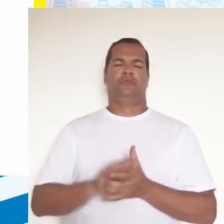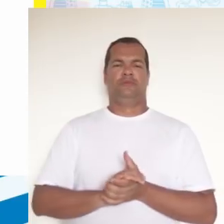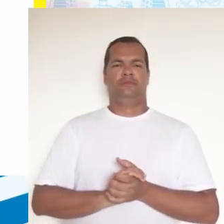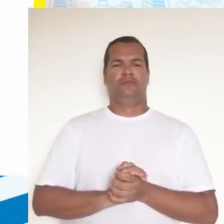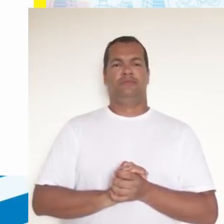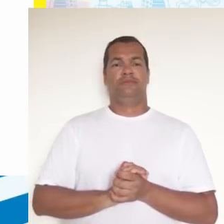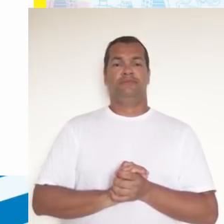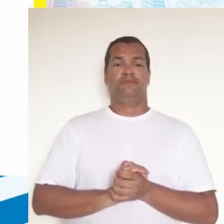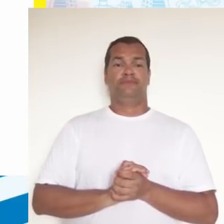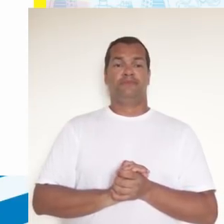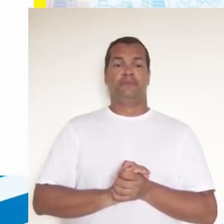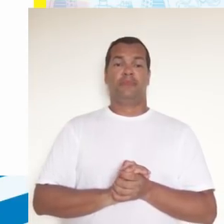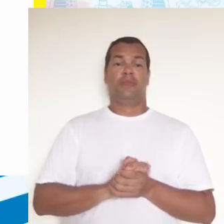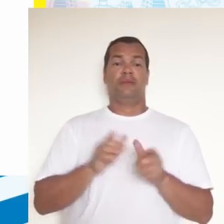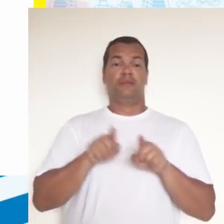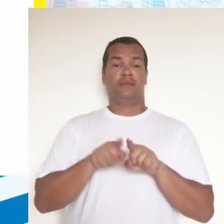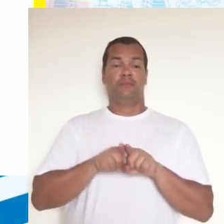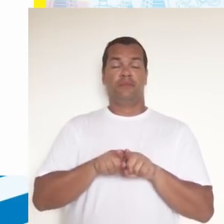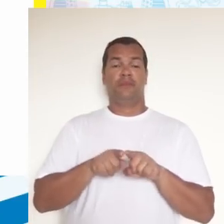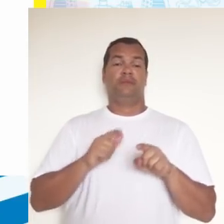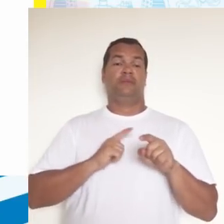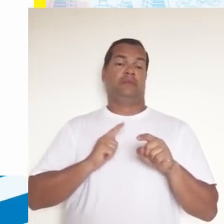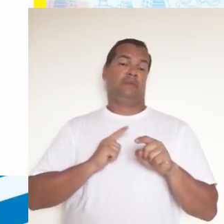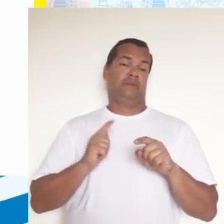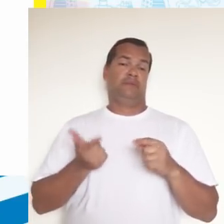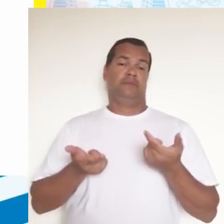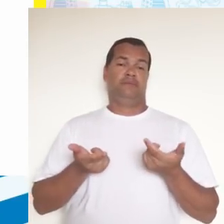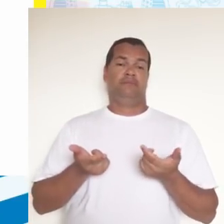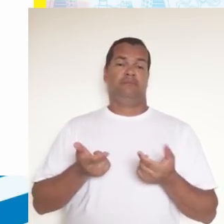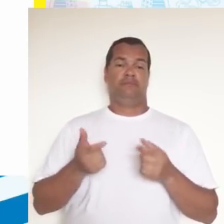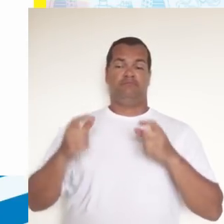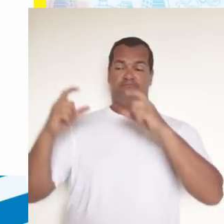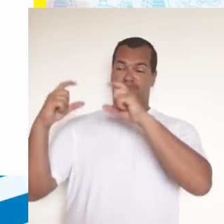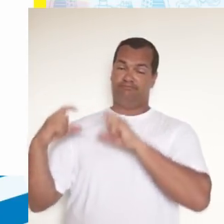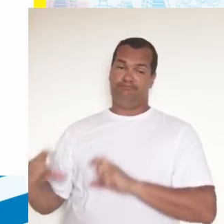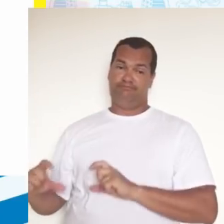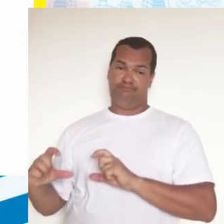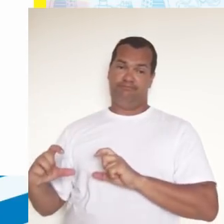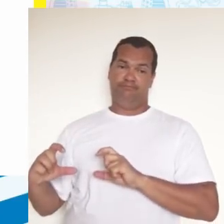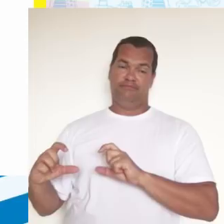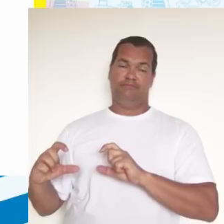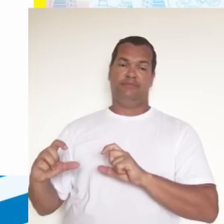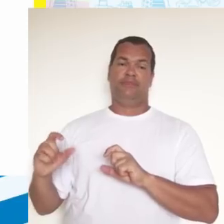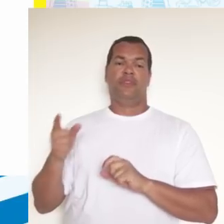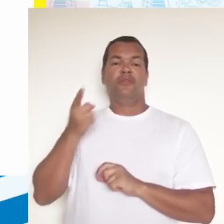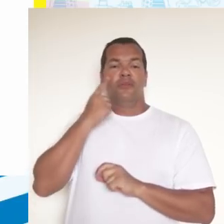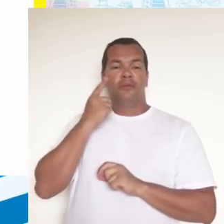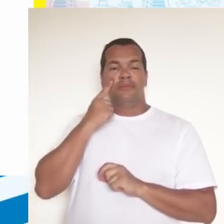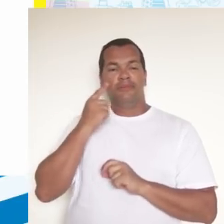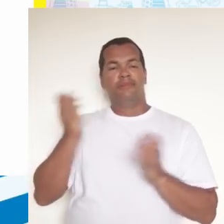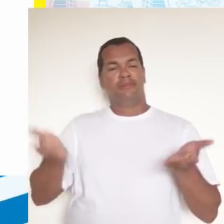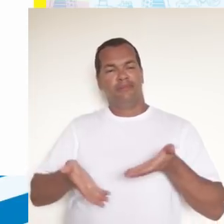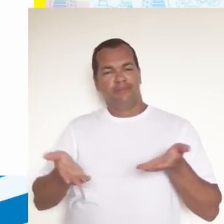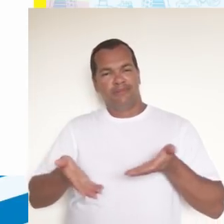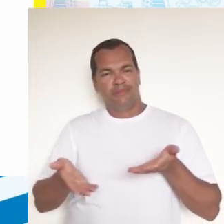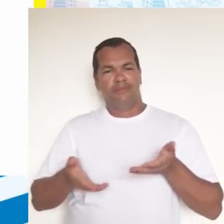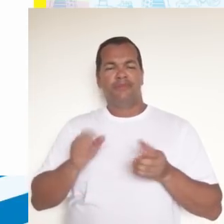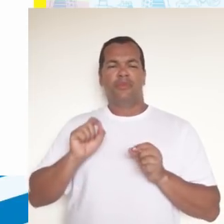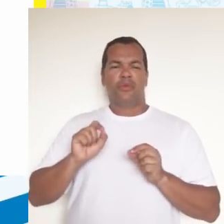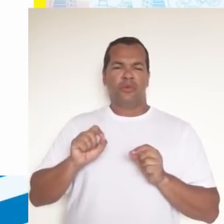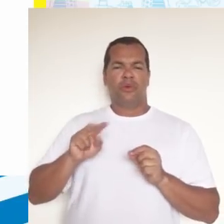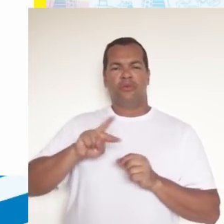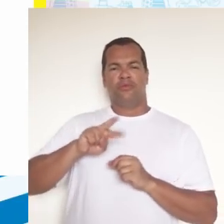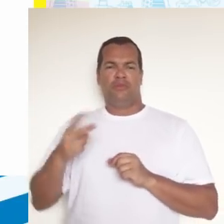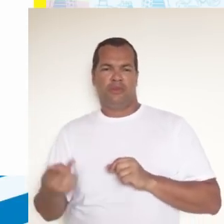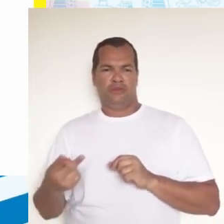igual a 2. E na parte inferior do seu vídeo, você vai observar justamente